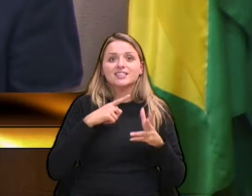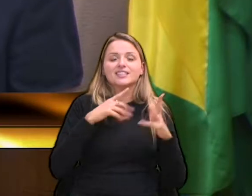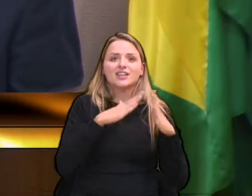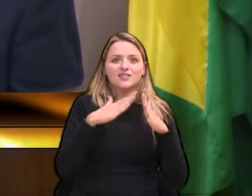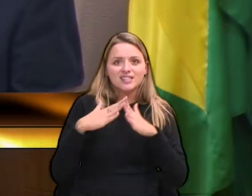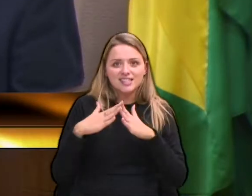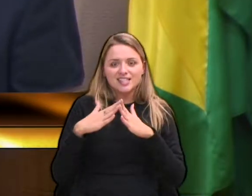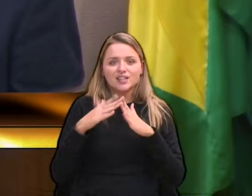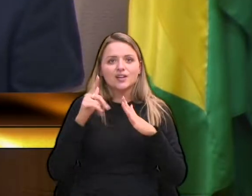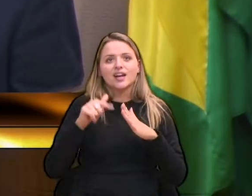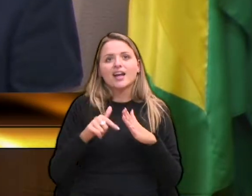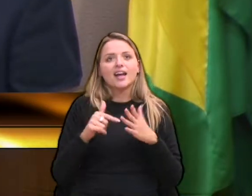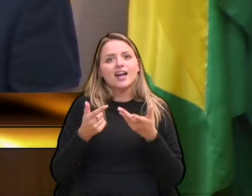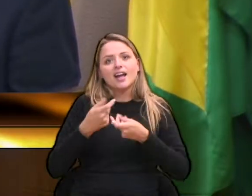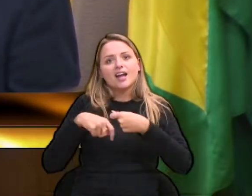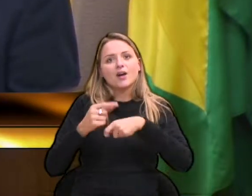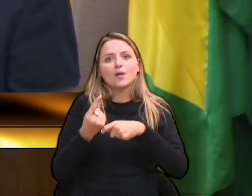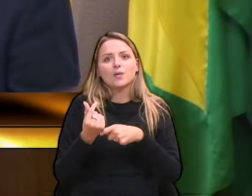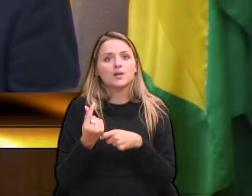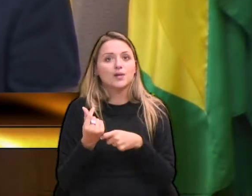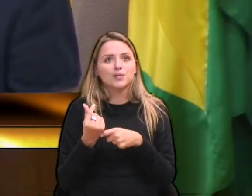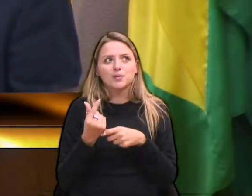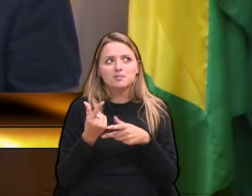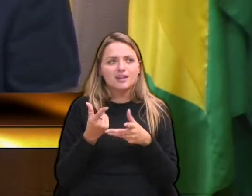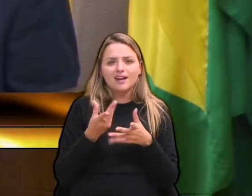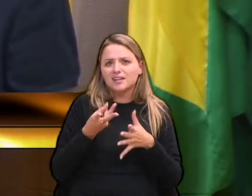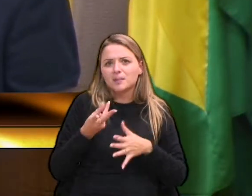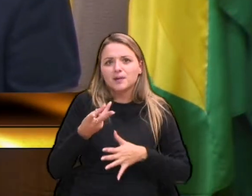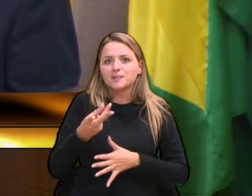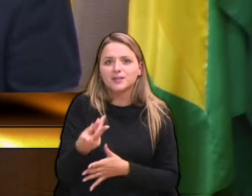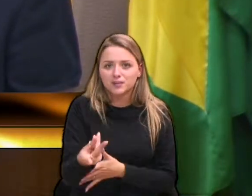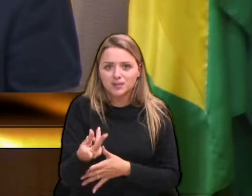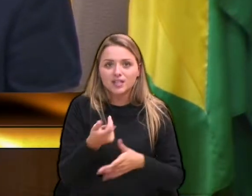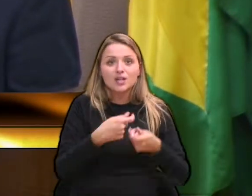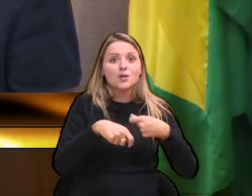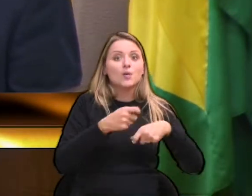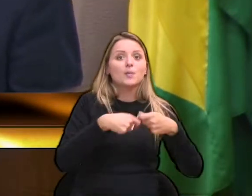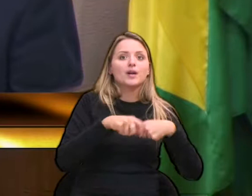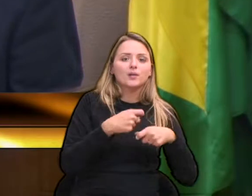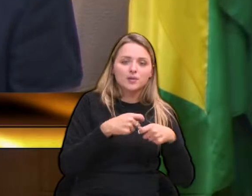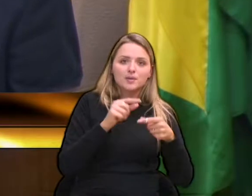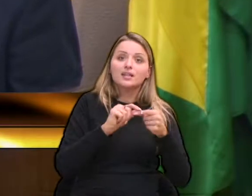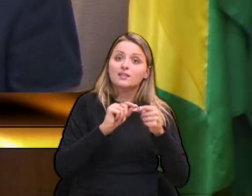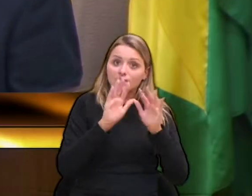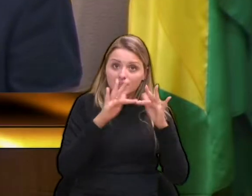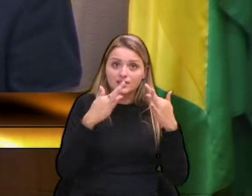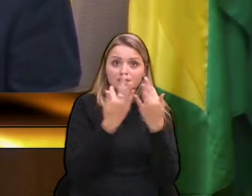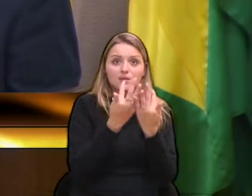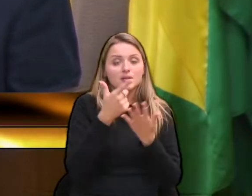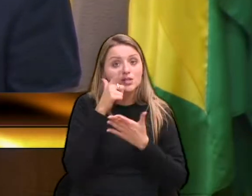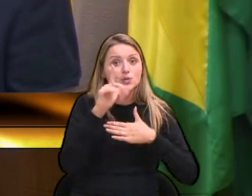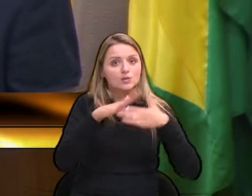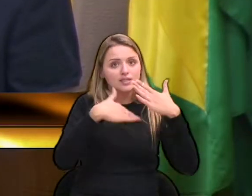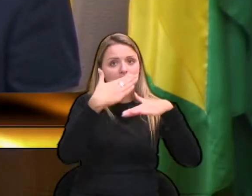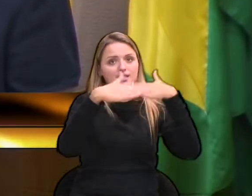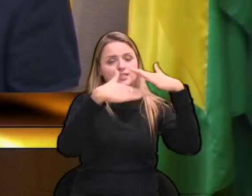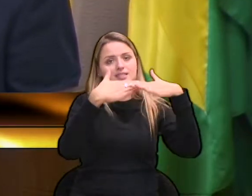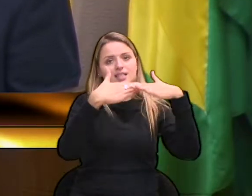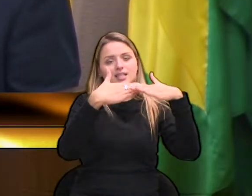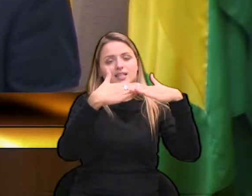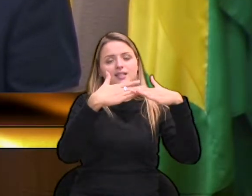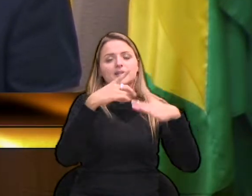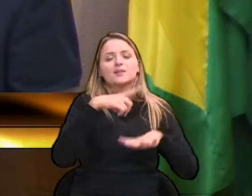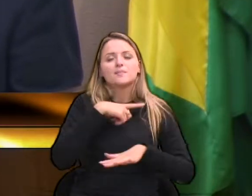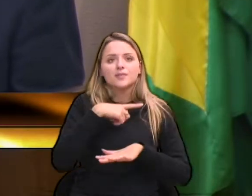a uma economia fim de losso, uma economia de subsistência, capaz de